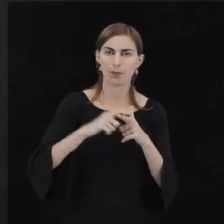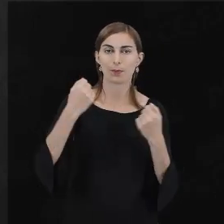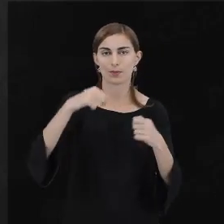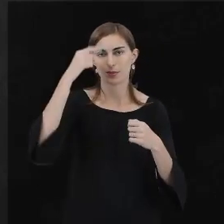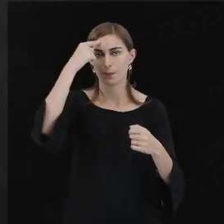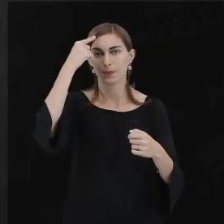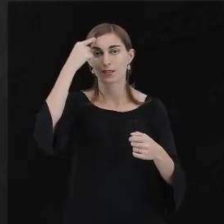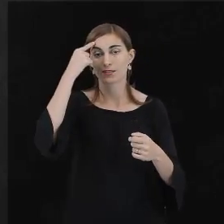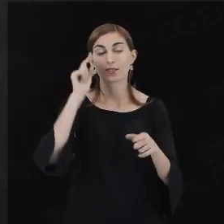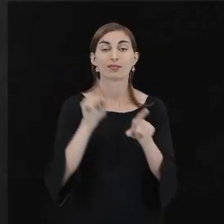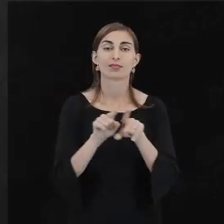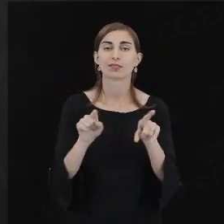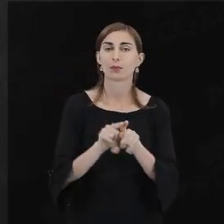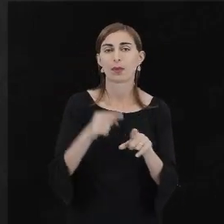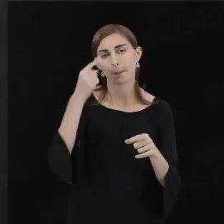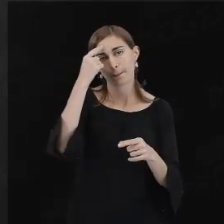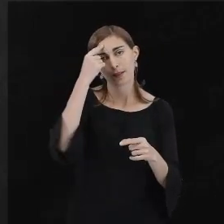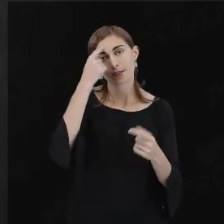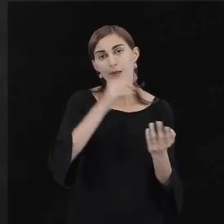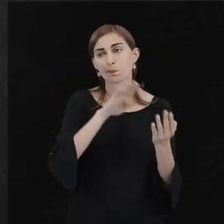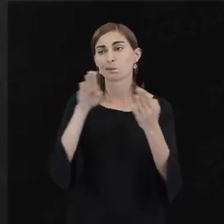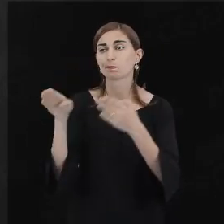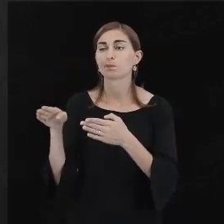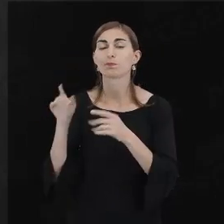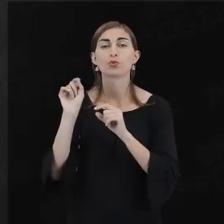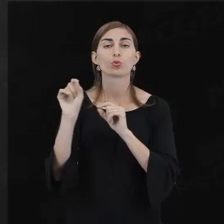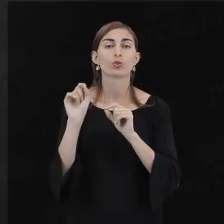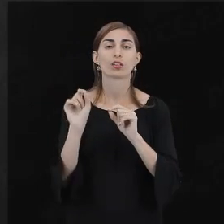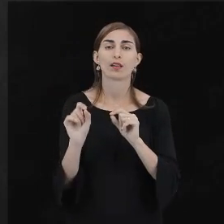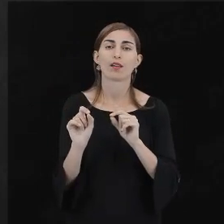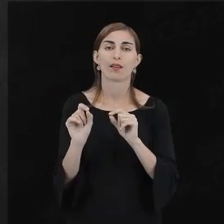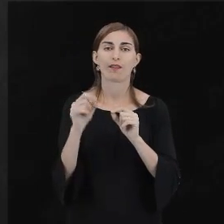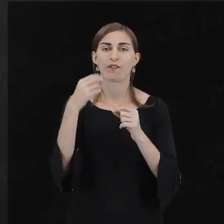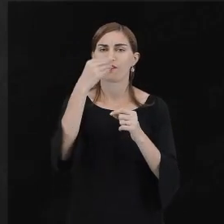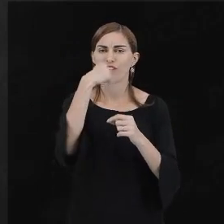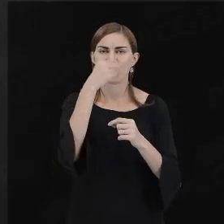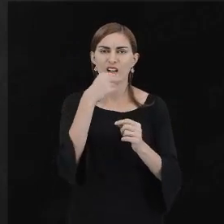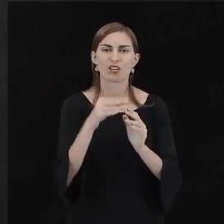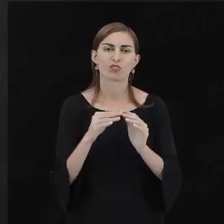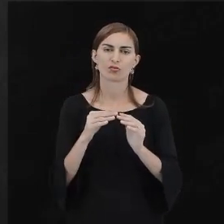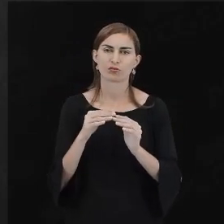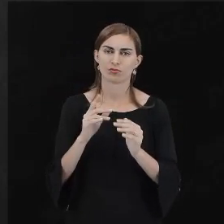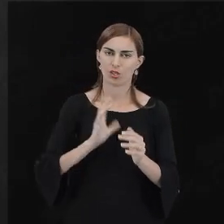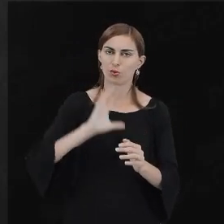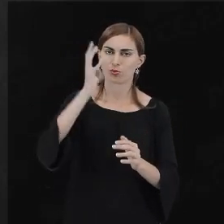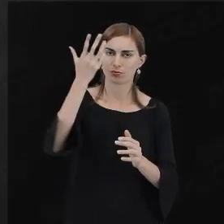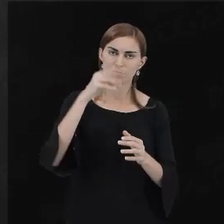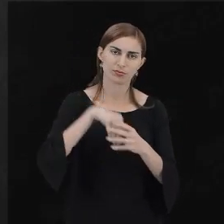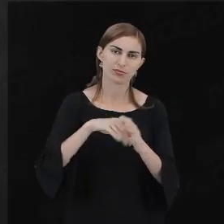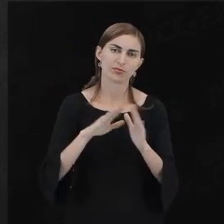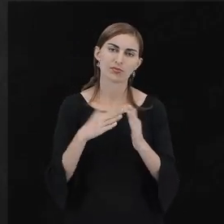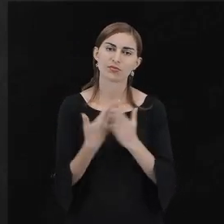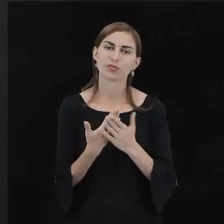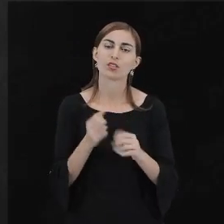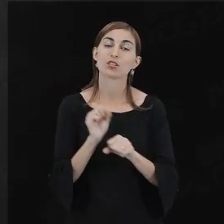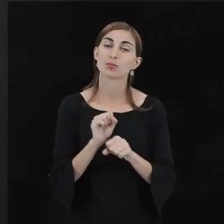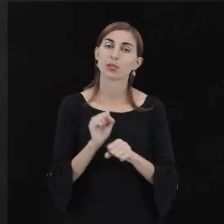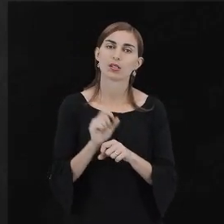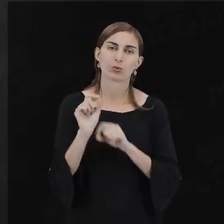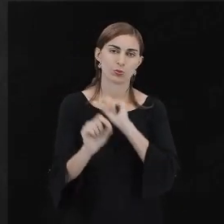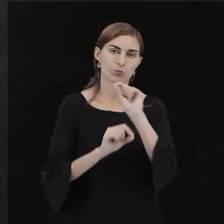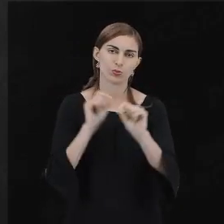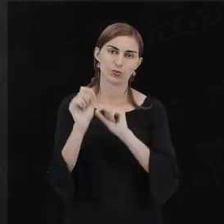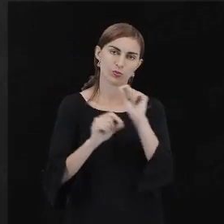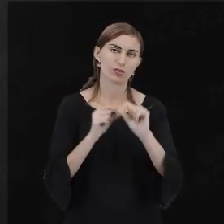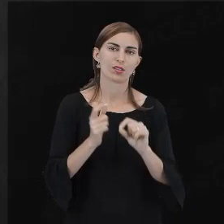que é produzido também é esperado por alguém, né? Existe toda uma discussão ideológica, né, que muitas vezes